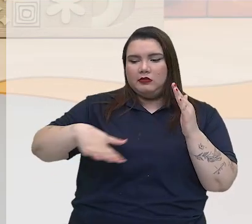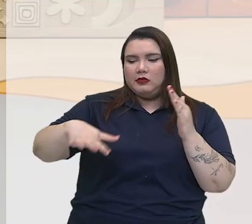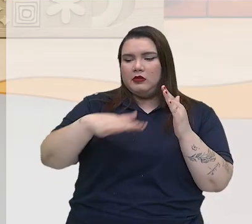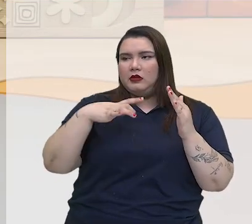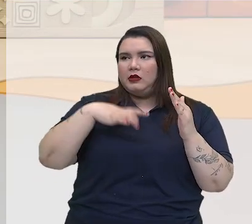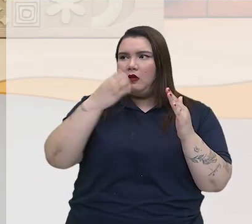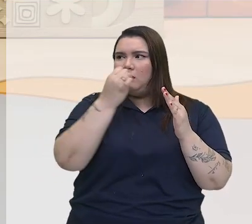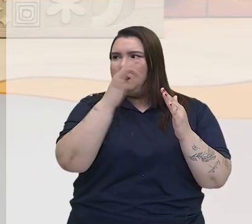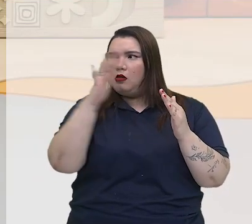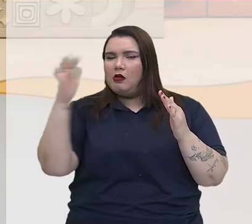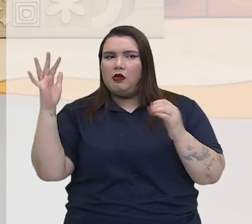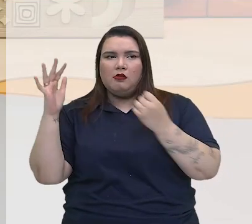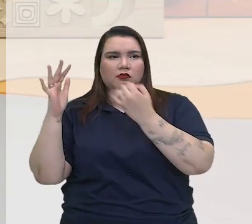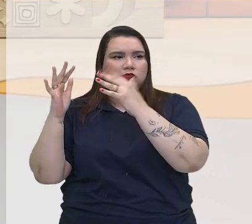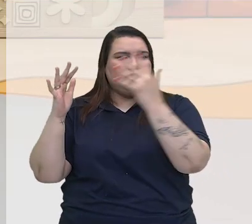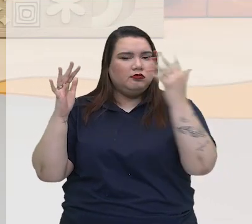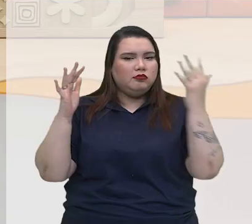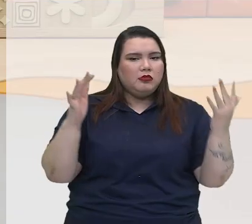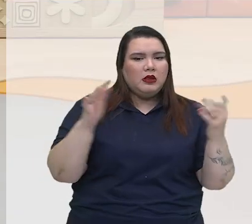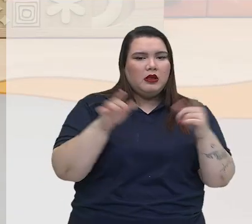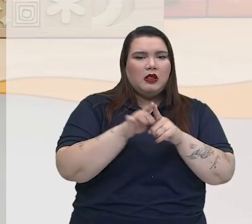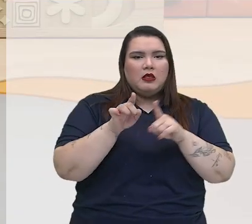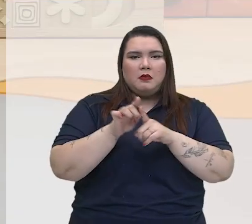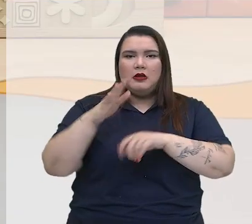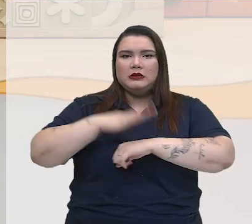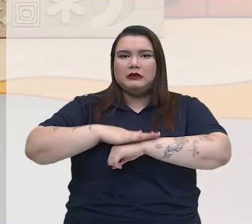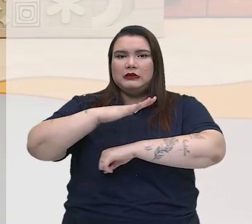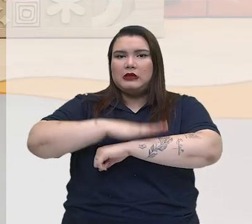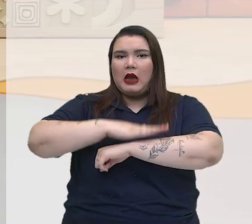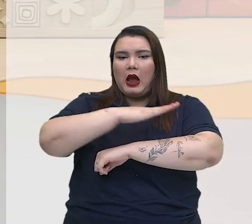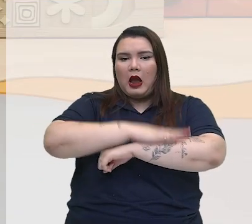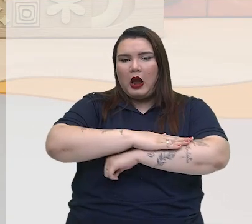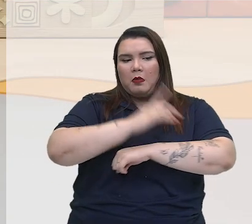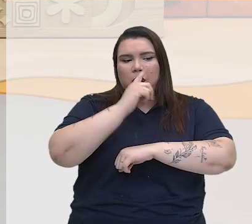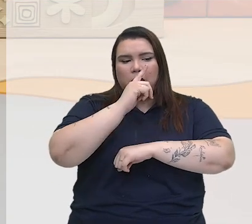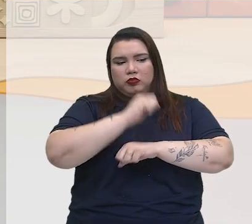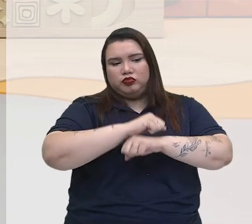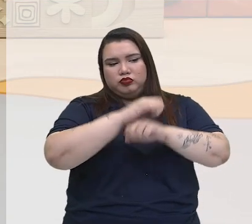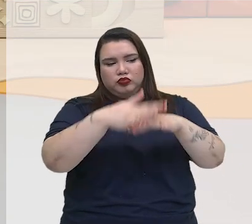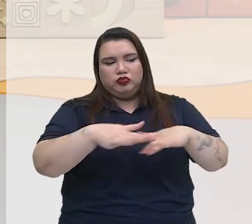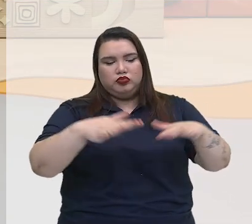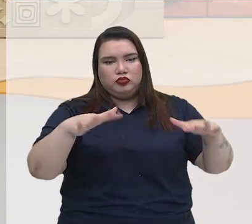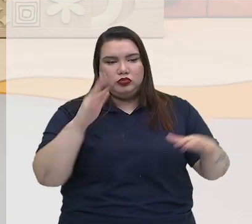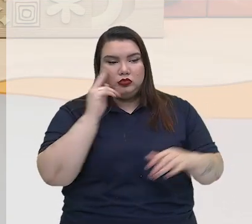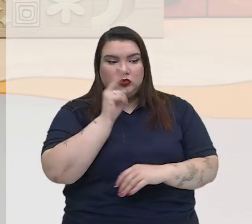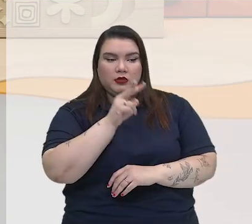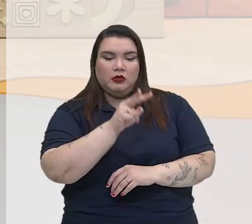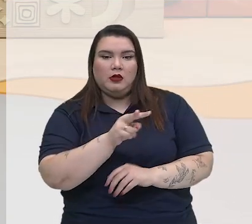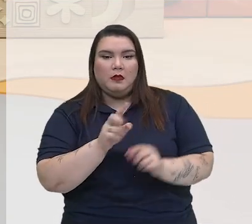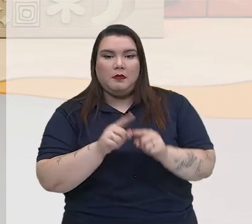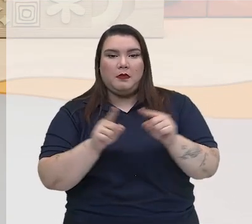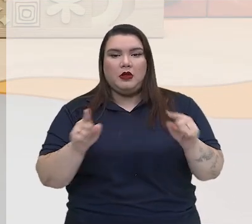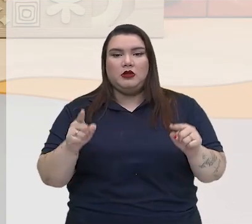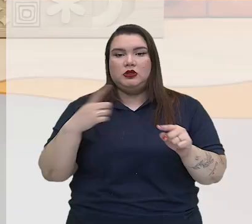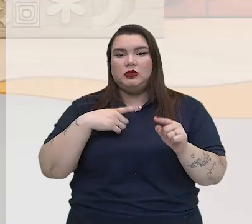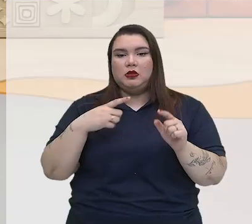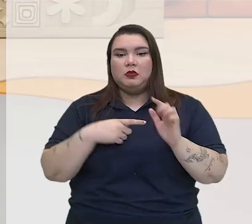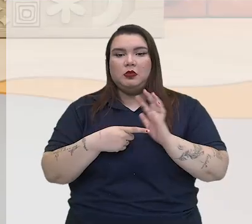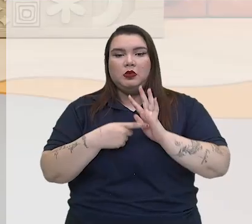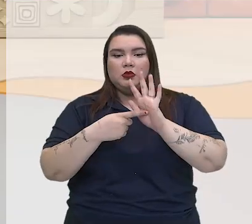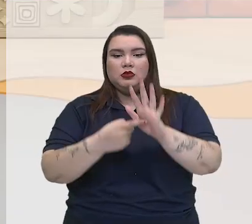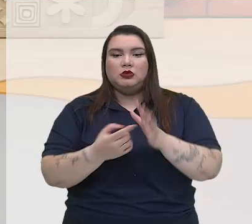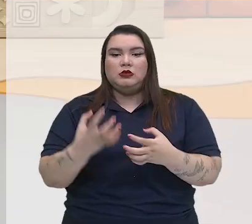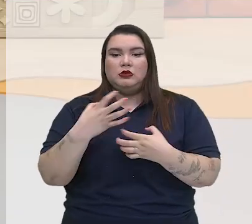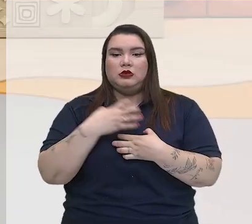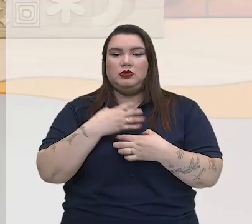né, o sapo na lagoa, entre outros. Mas ela vem trazendo ali os sentimentos, né,